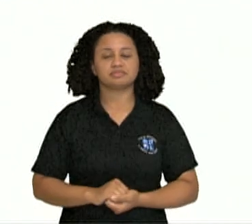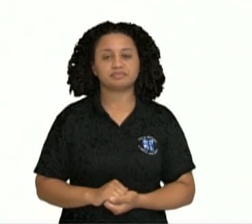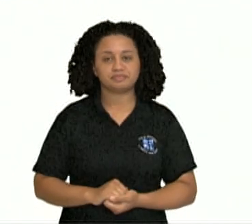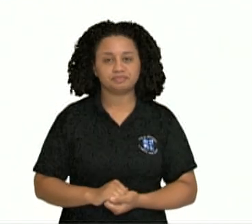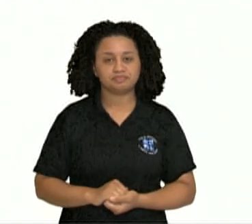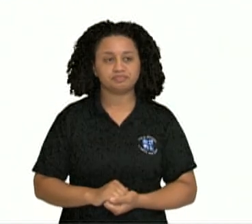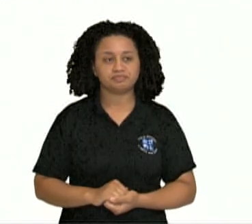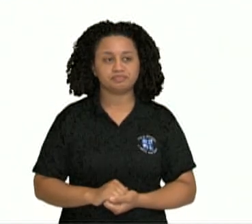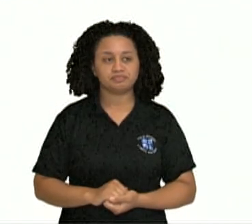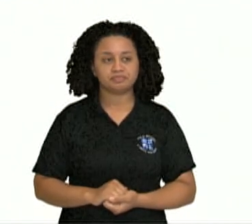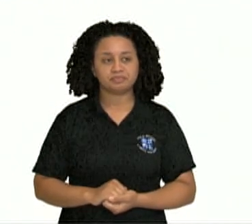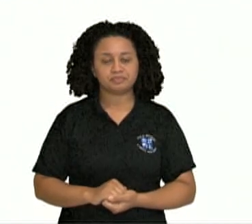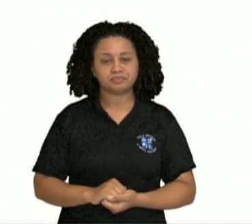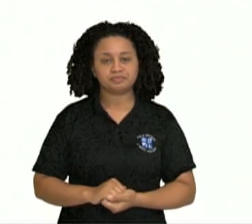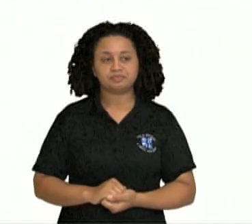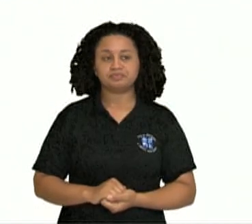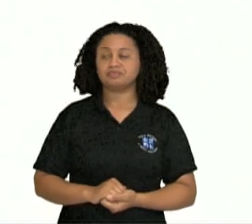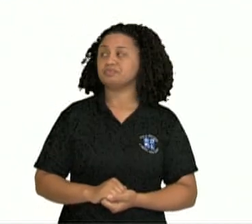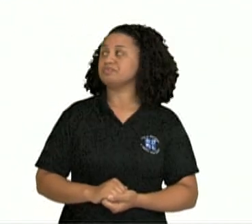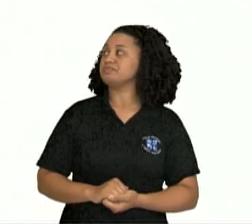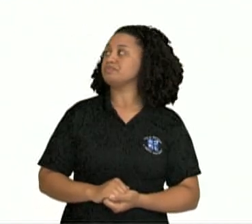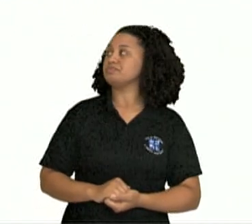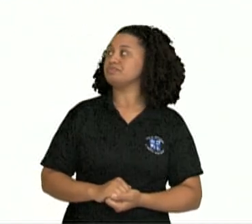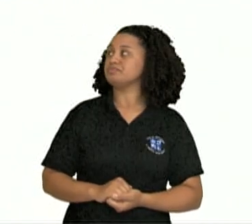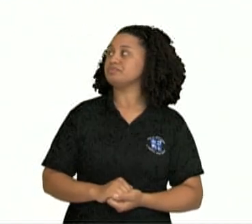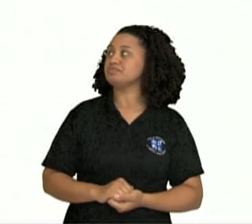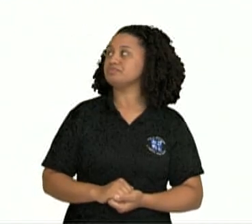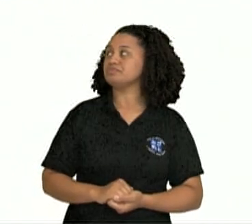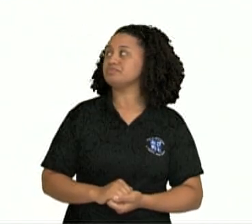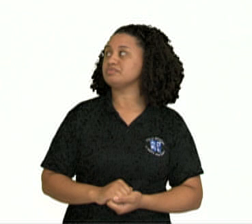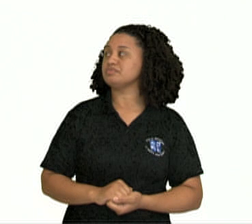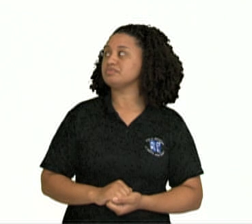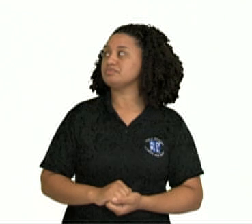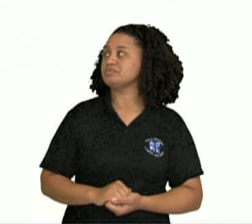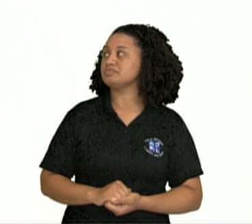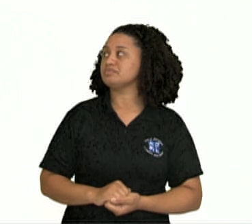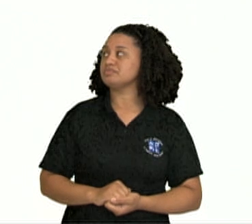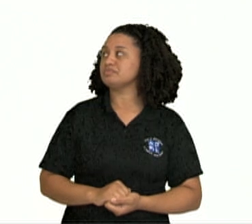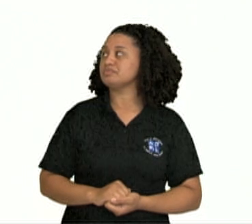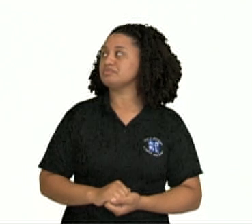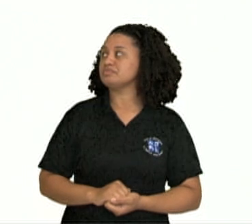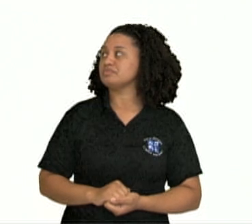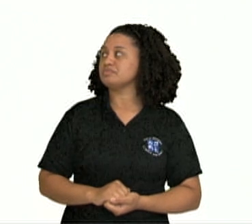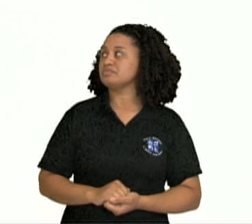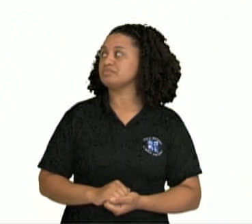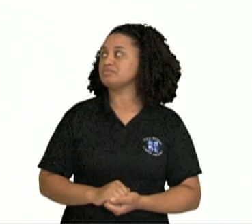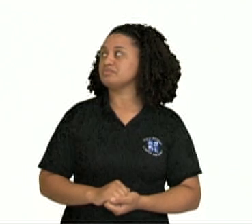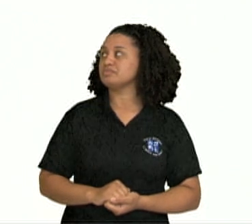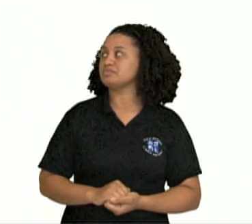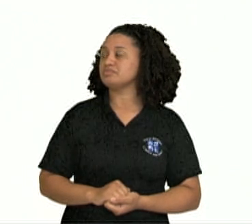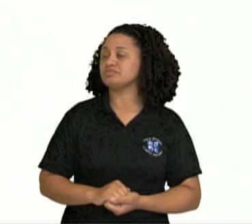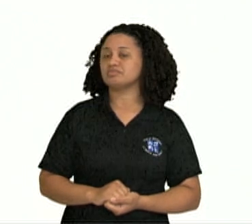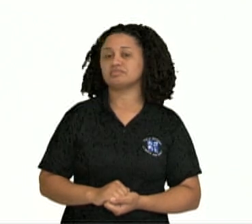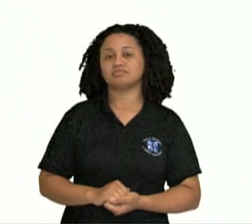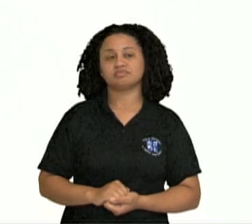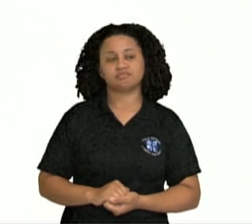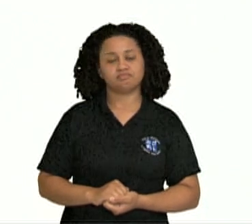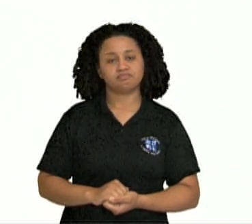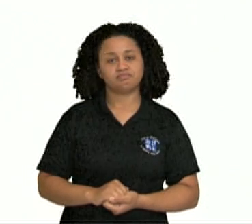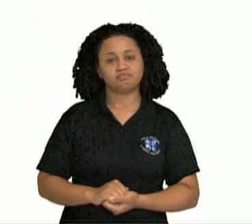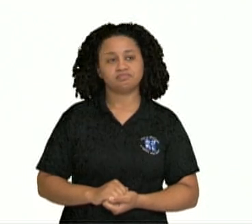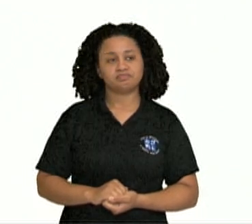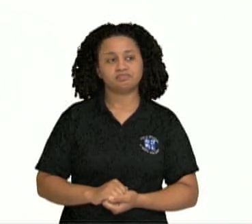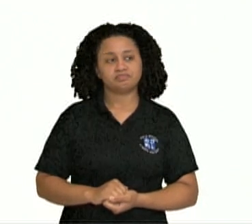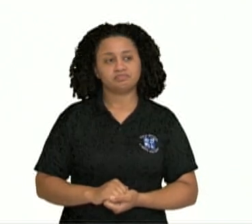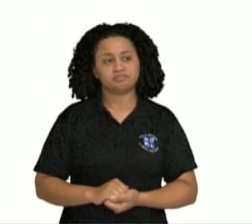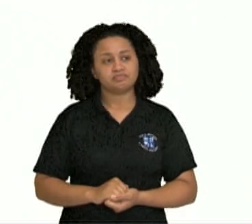por favor. No comas tan rápido, no me esperes. Sabes dizer o que há em